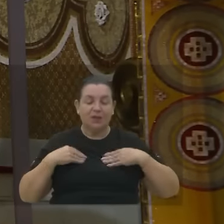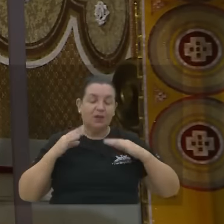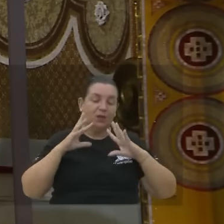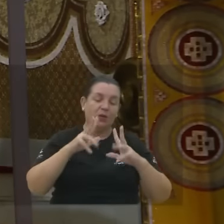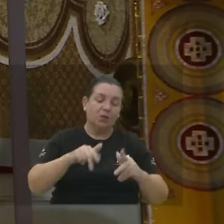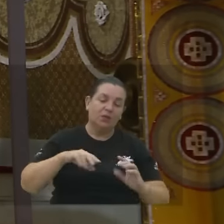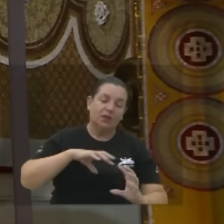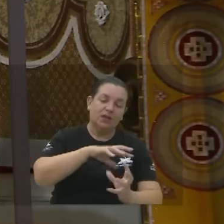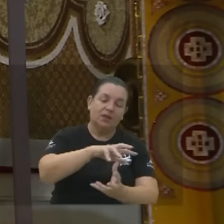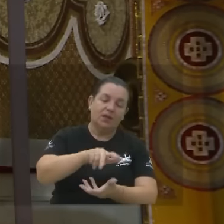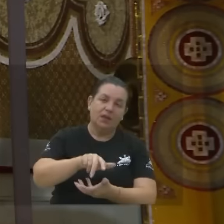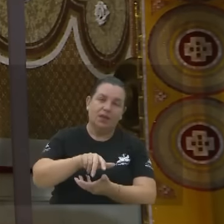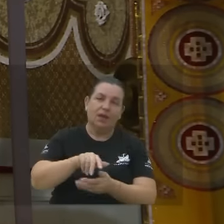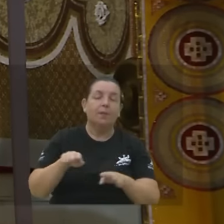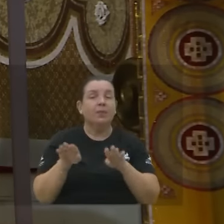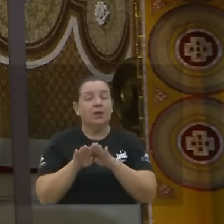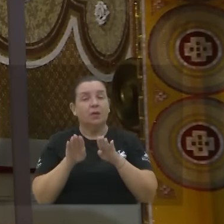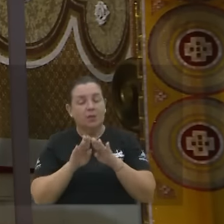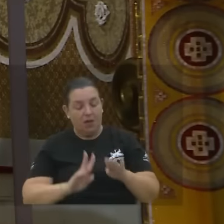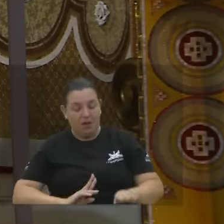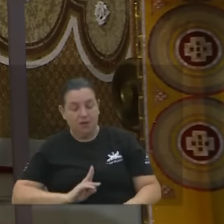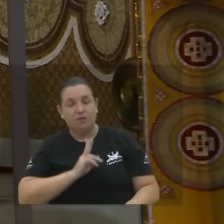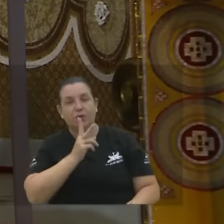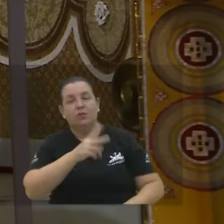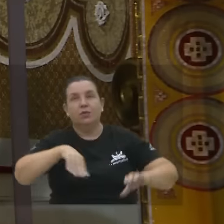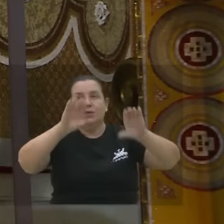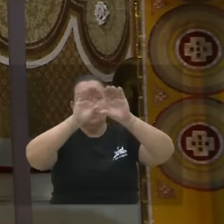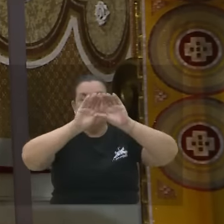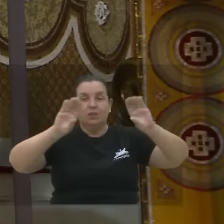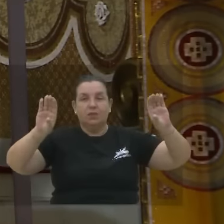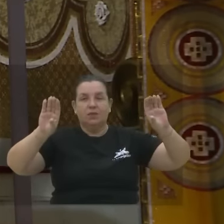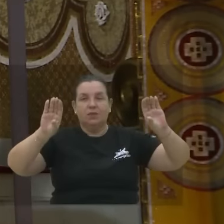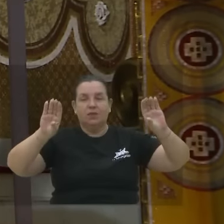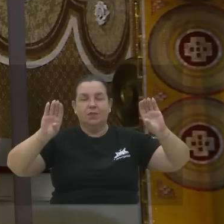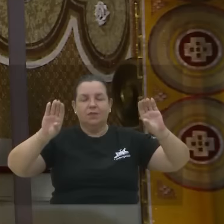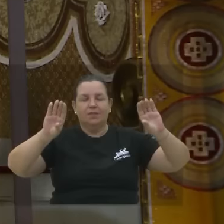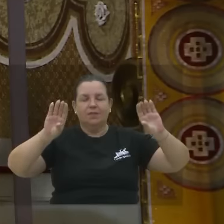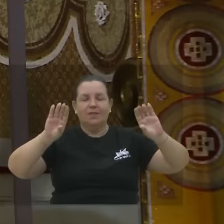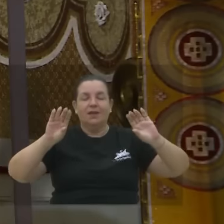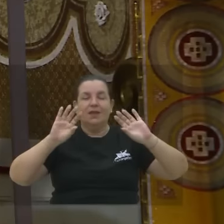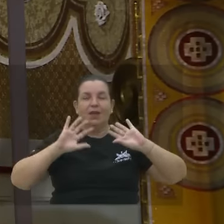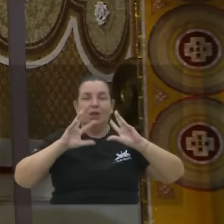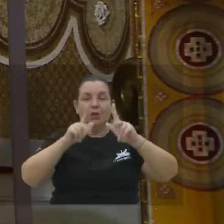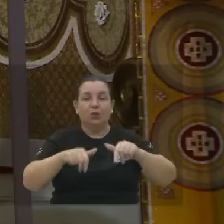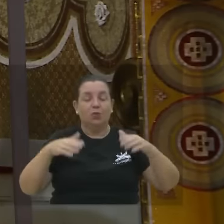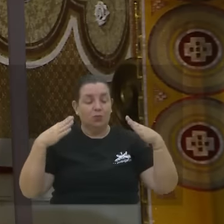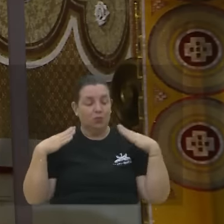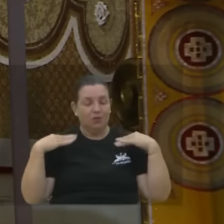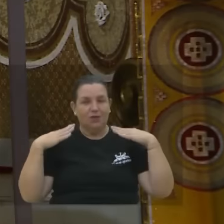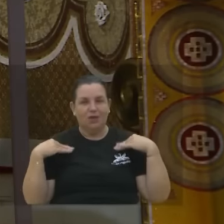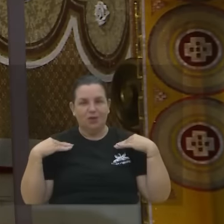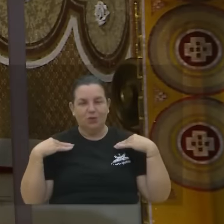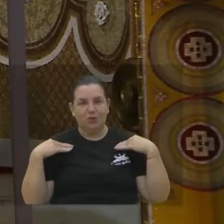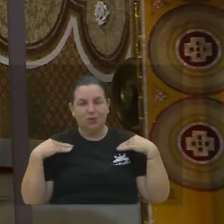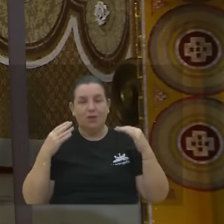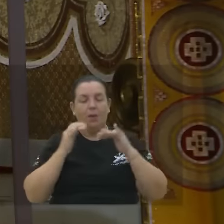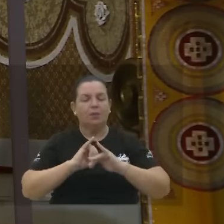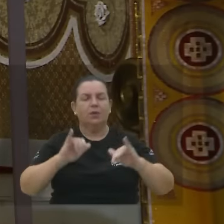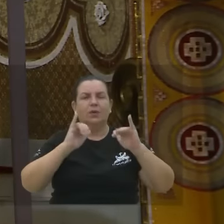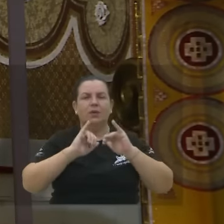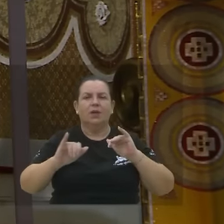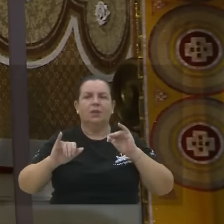toda a terra. Também as virtudes celestes e as potestades angélicas proclamam